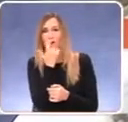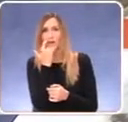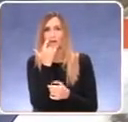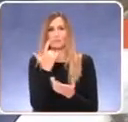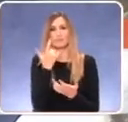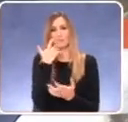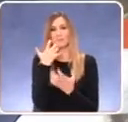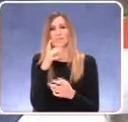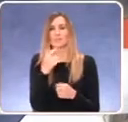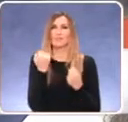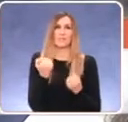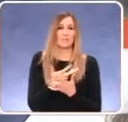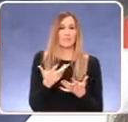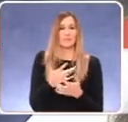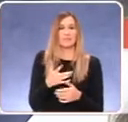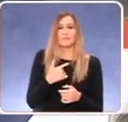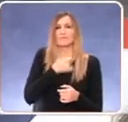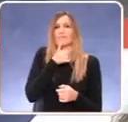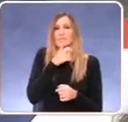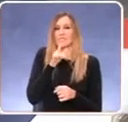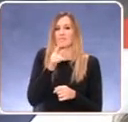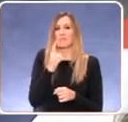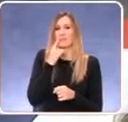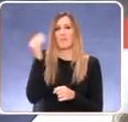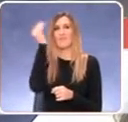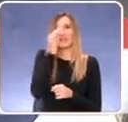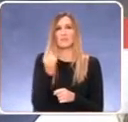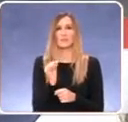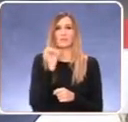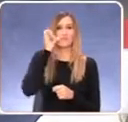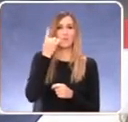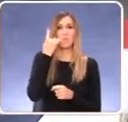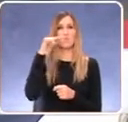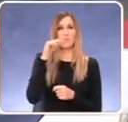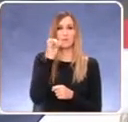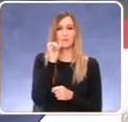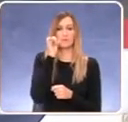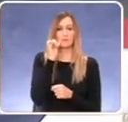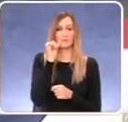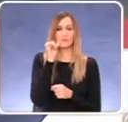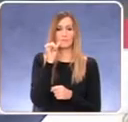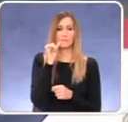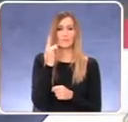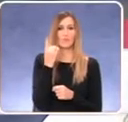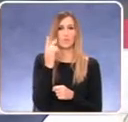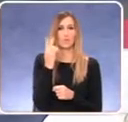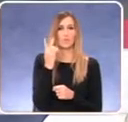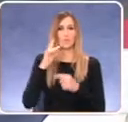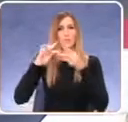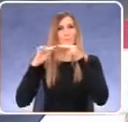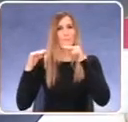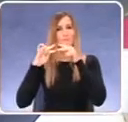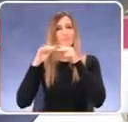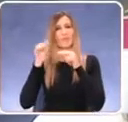o dente de maneira nenhuma e decidi pôr um dente postiço. Um único dente, esse dente que tinha dois araminhos para